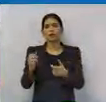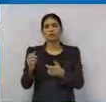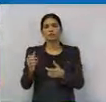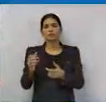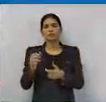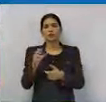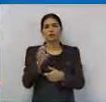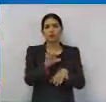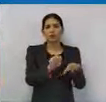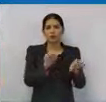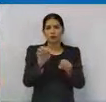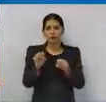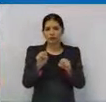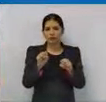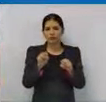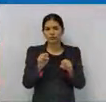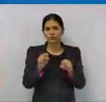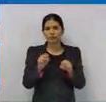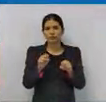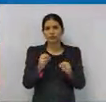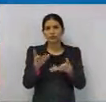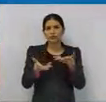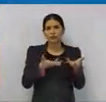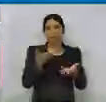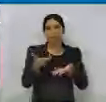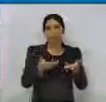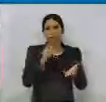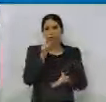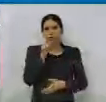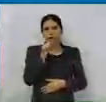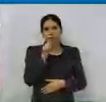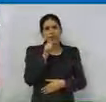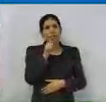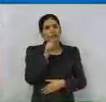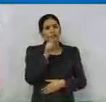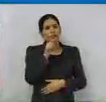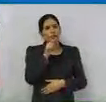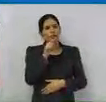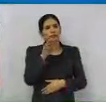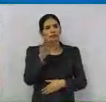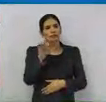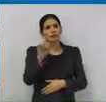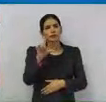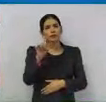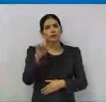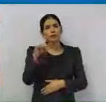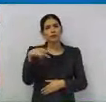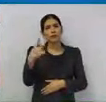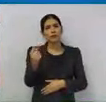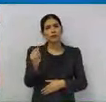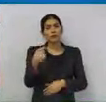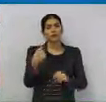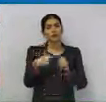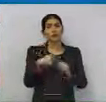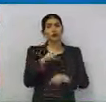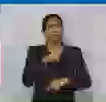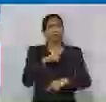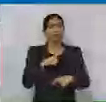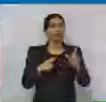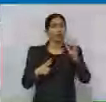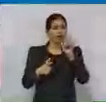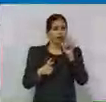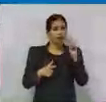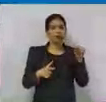nos lagos Água Preta e Bolonha. Essa intervenção visa melhorar a qualidade nossa da água bruta,